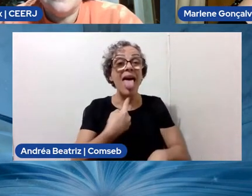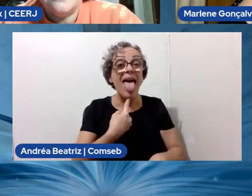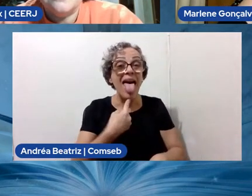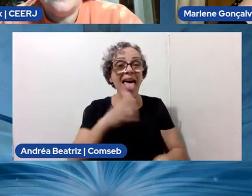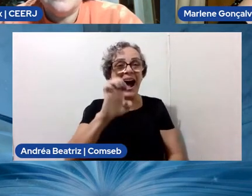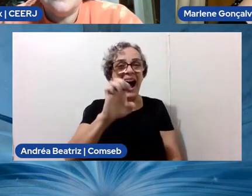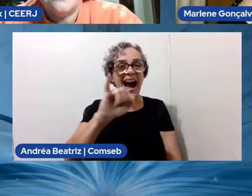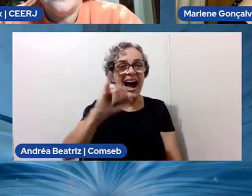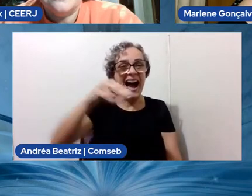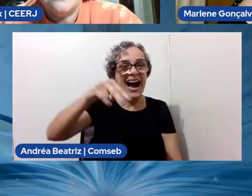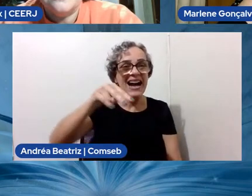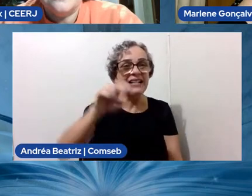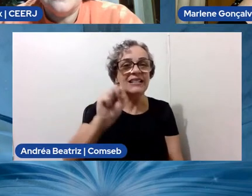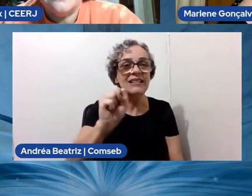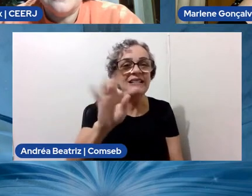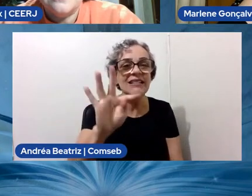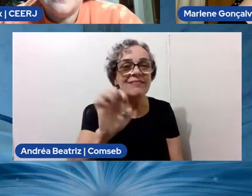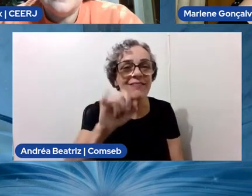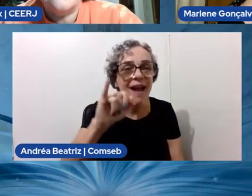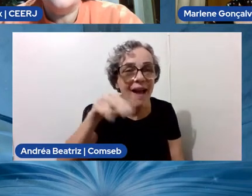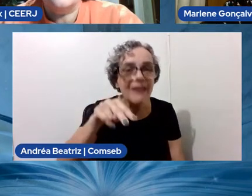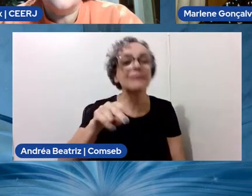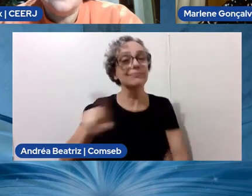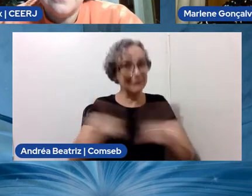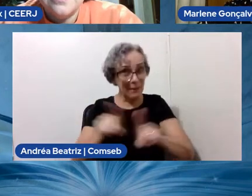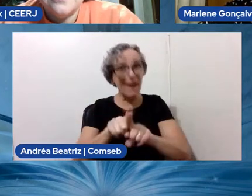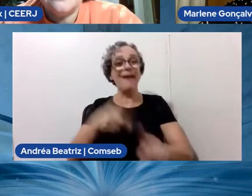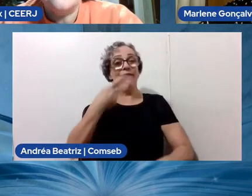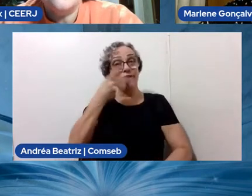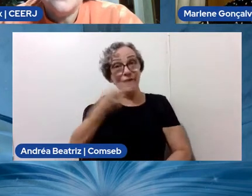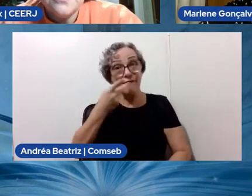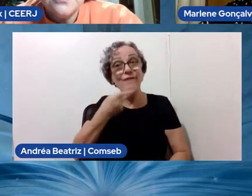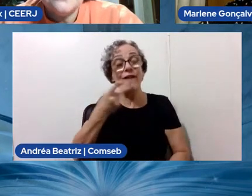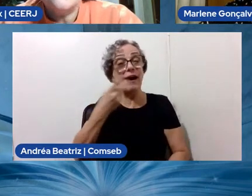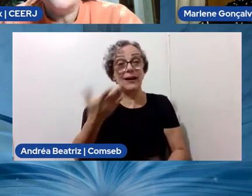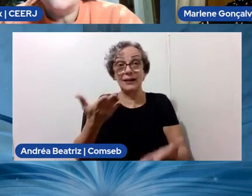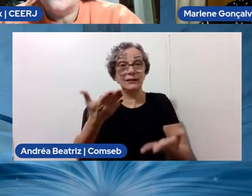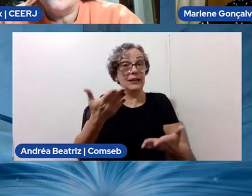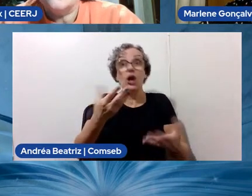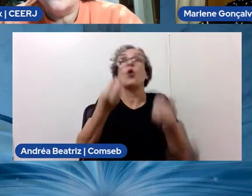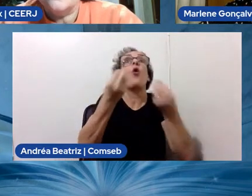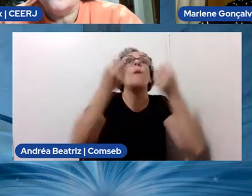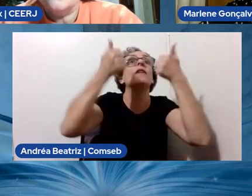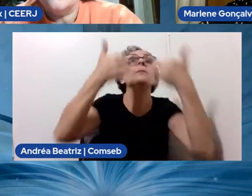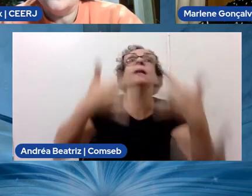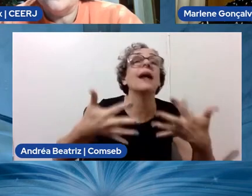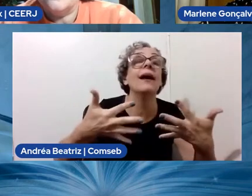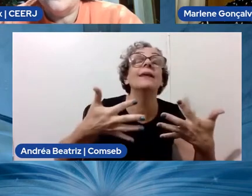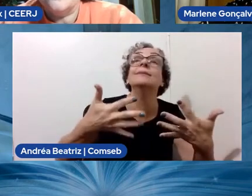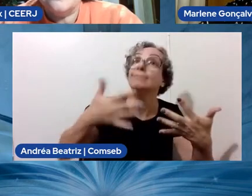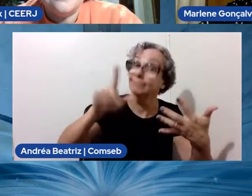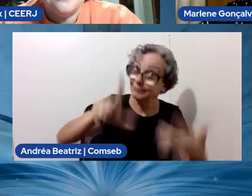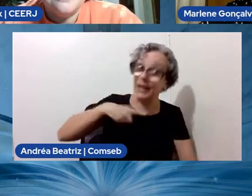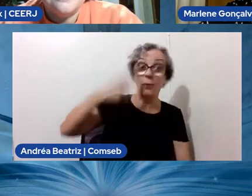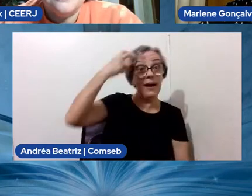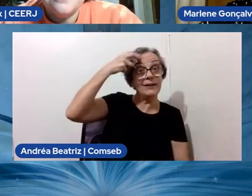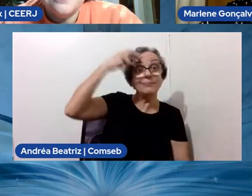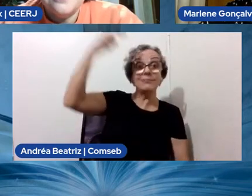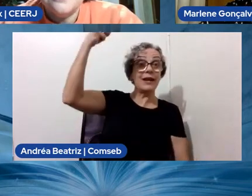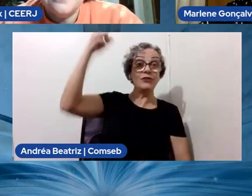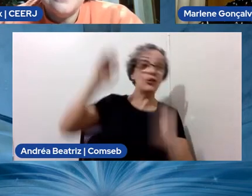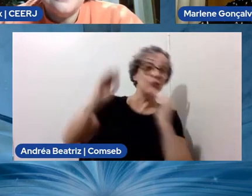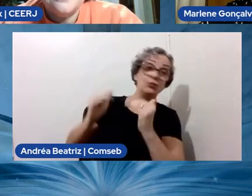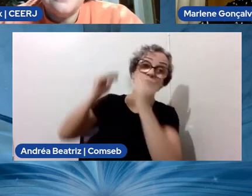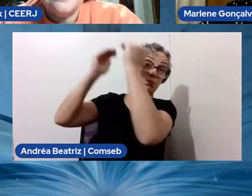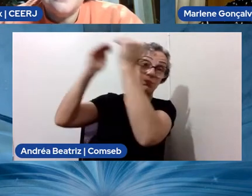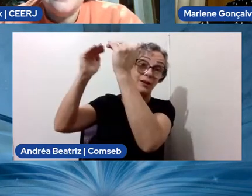sem também pensar que há uma inteligência e há a resposta que os Espíritos dão para a questão